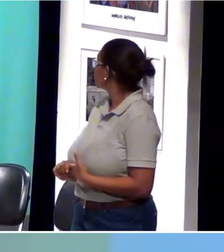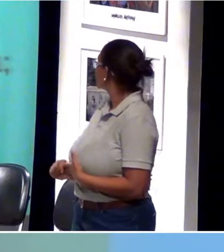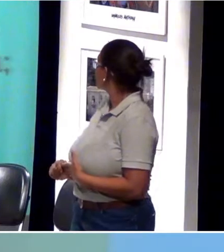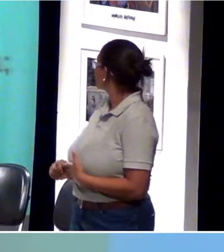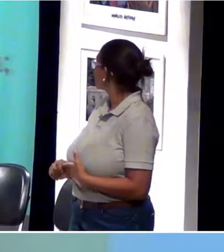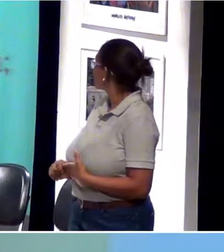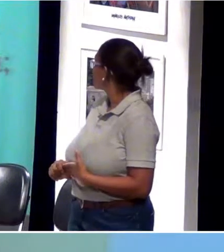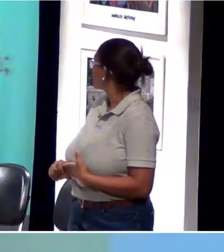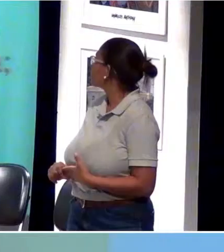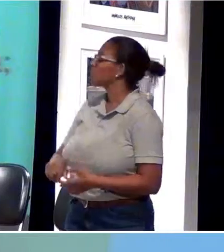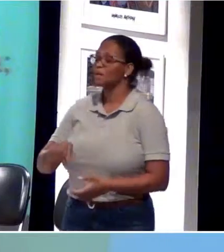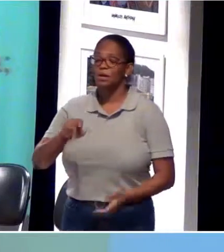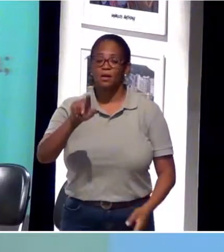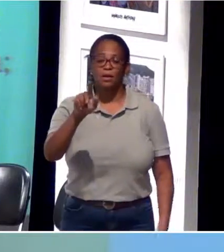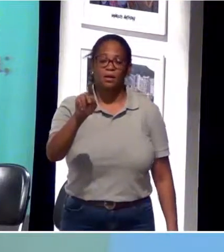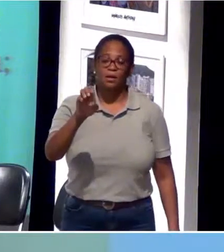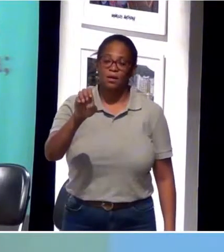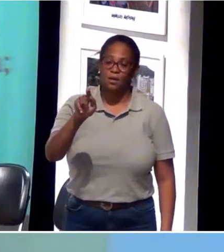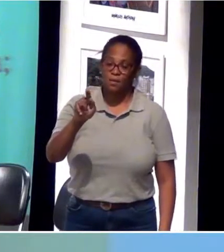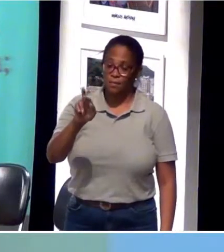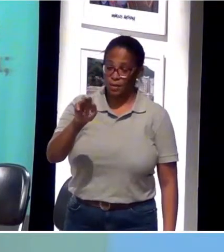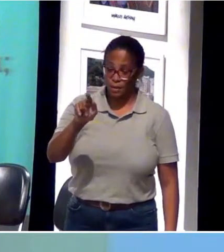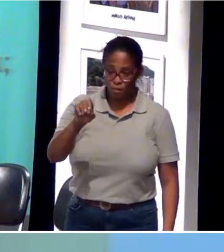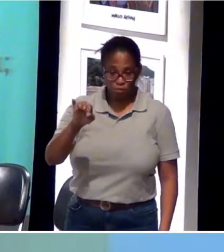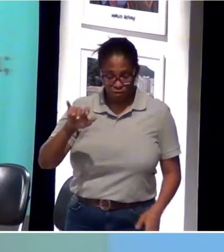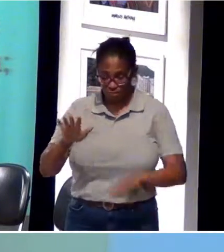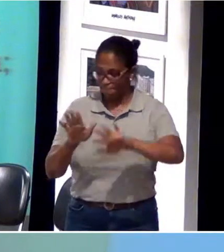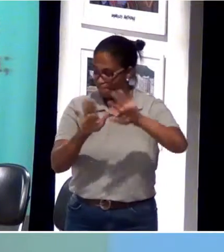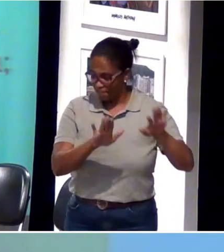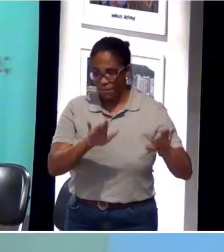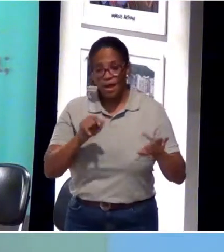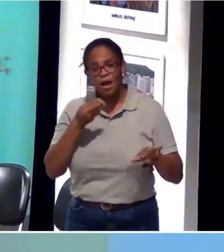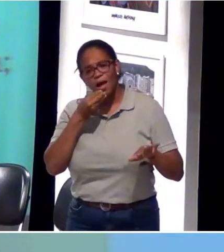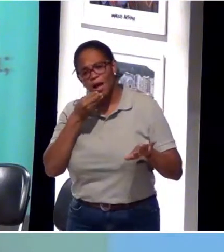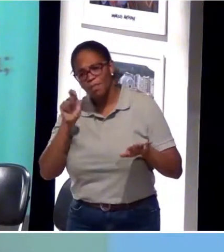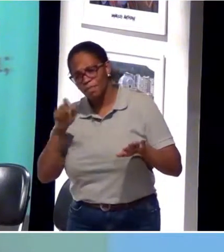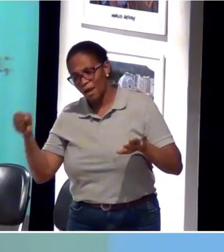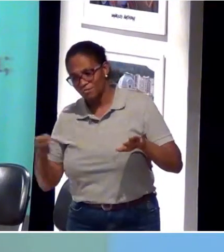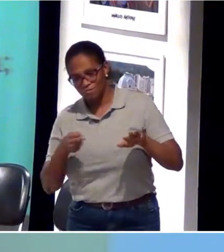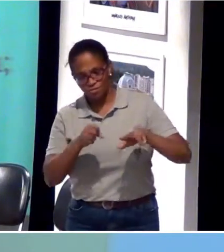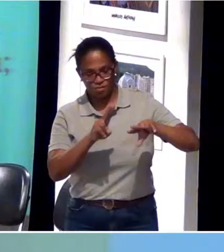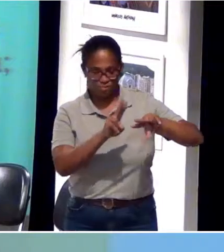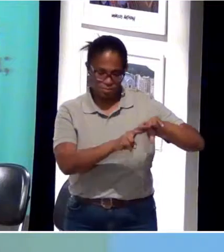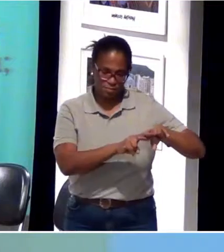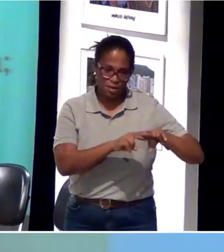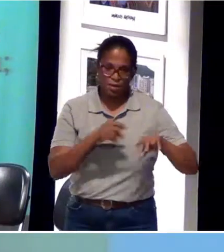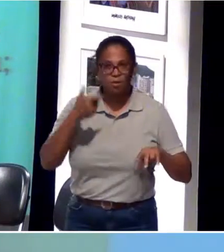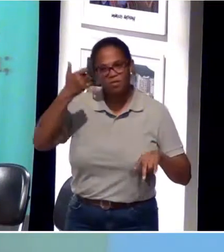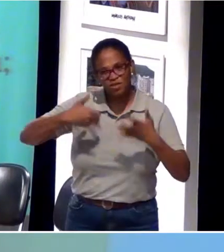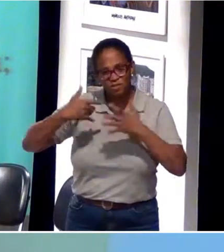antes. E aí, assim, a possibilidade de internação, quando você está falando da nossa